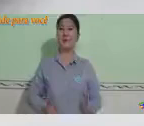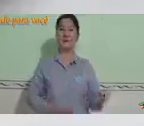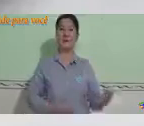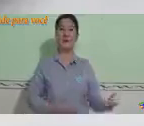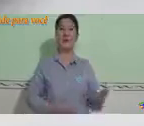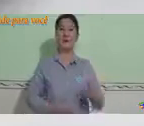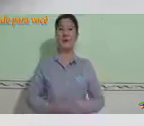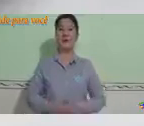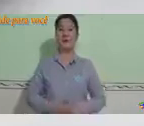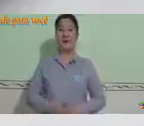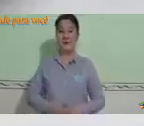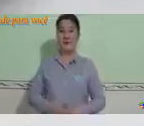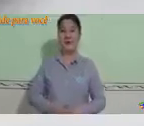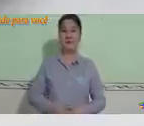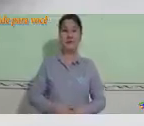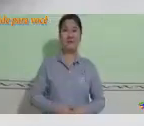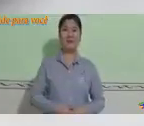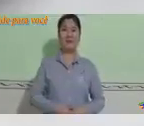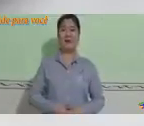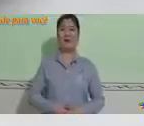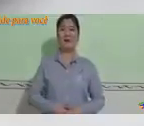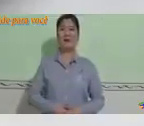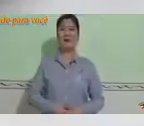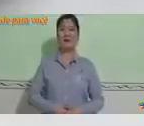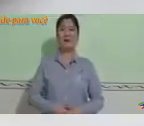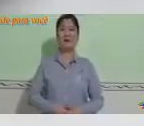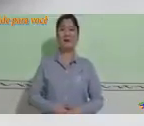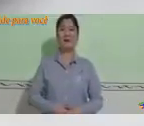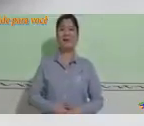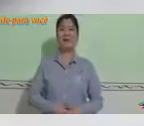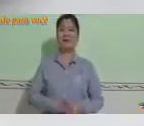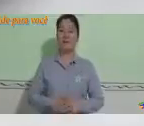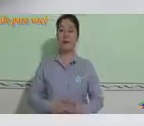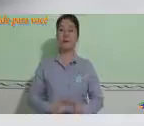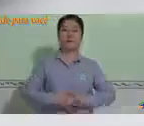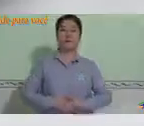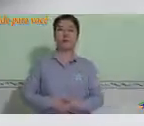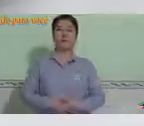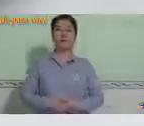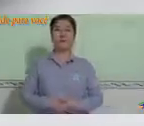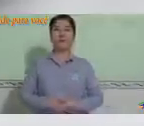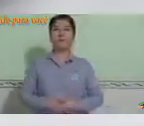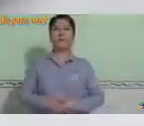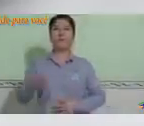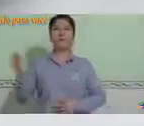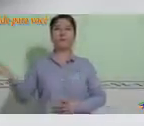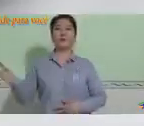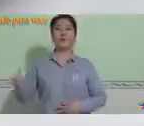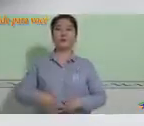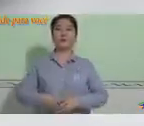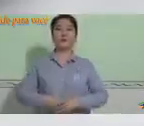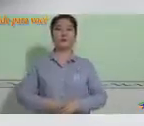Em alguns casos, região lateral do joelho pode ficar inchada, mas se torna muito comum neste tipo de